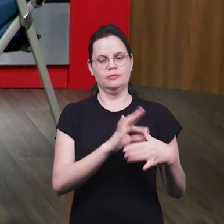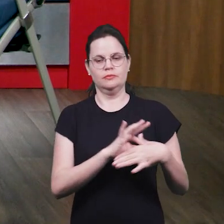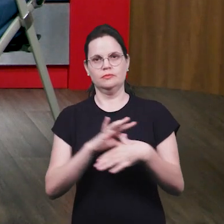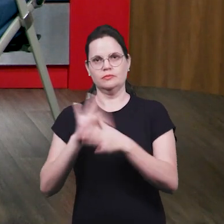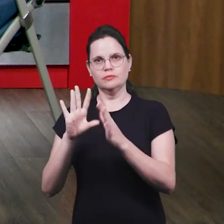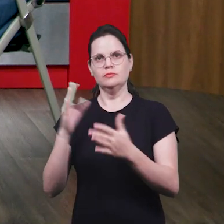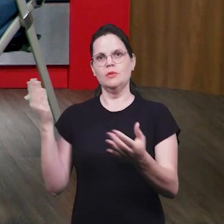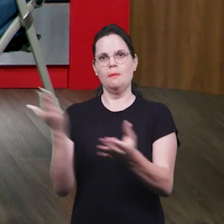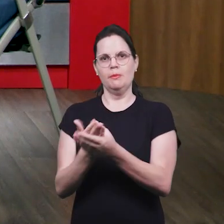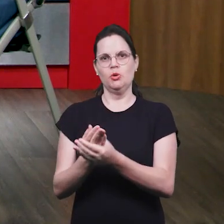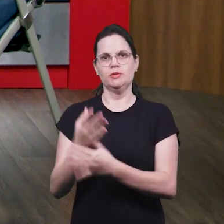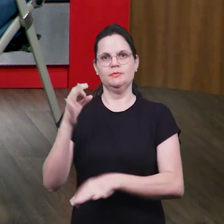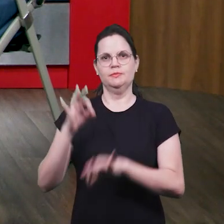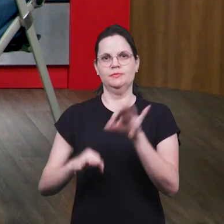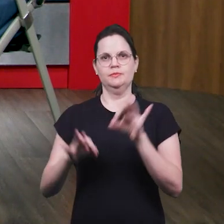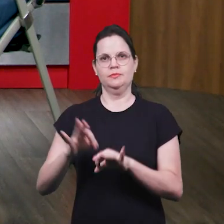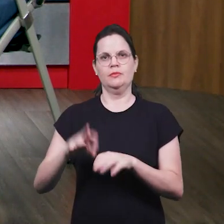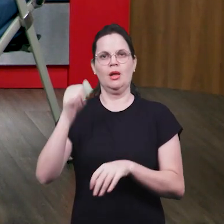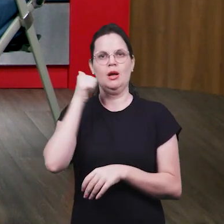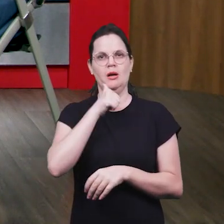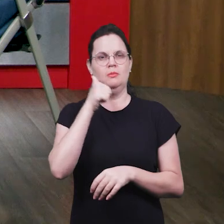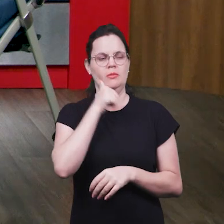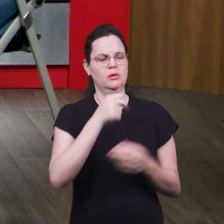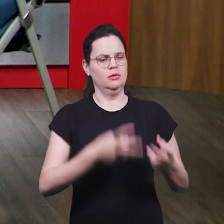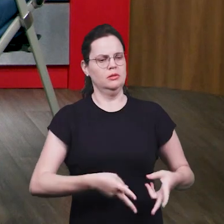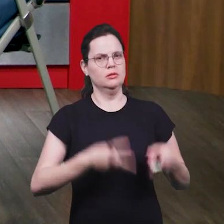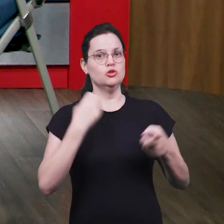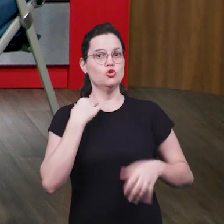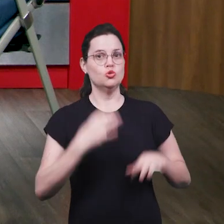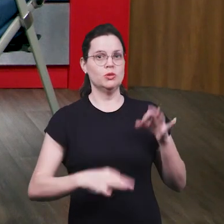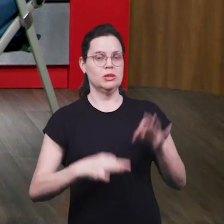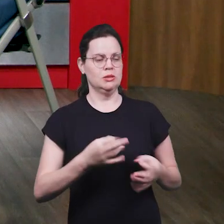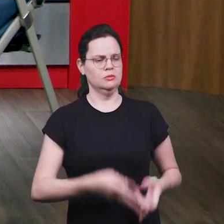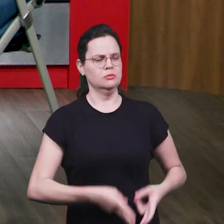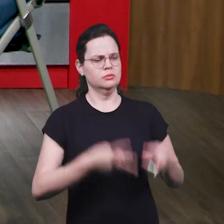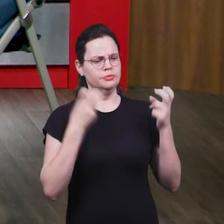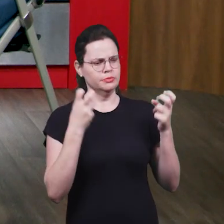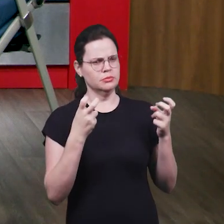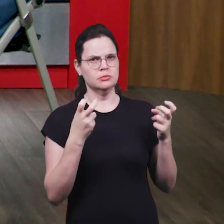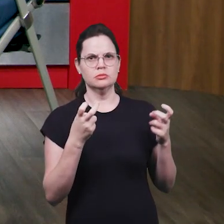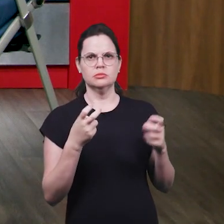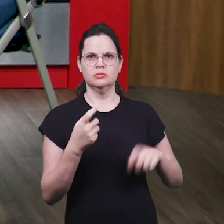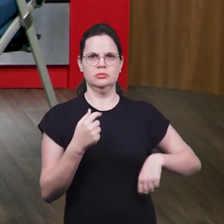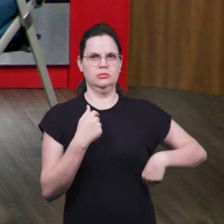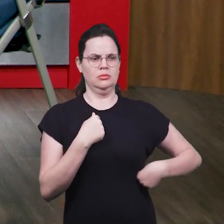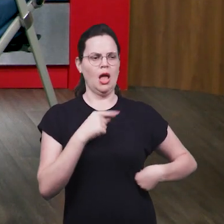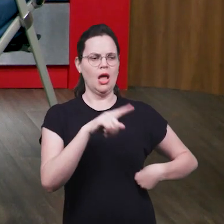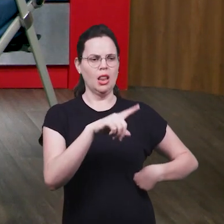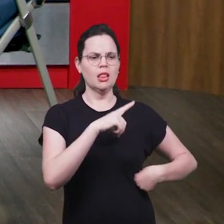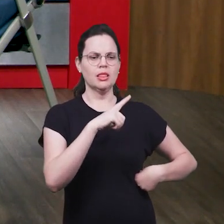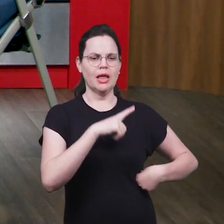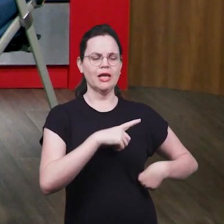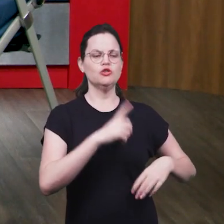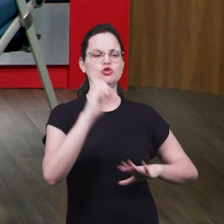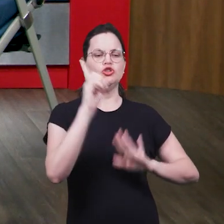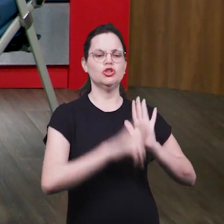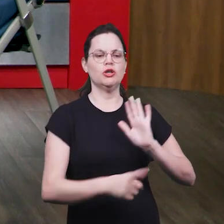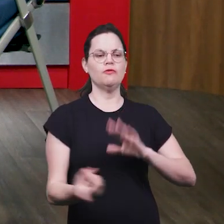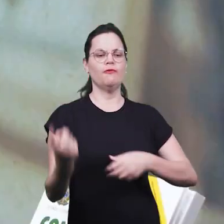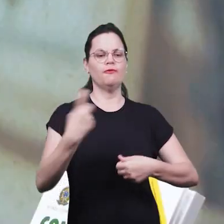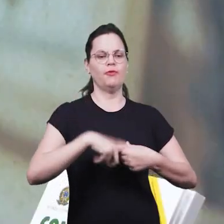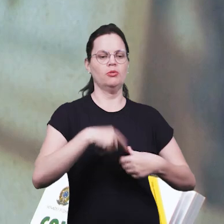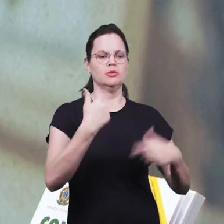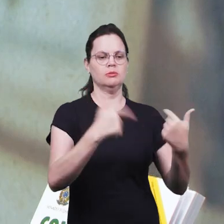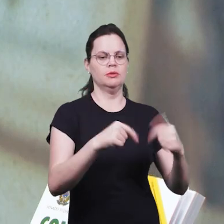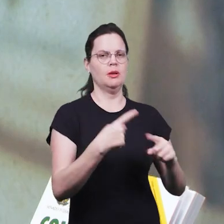justiça e a juíza reconheceu exatamente o que te explicou aqui. Mandou que ela teria direito a ser reintegrada, só que porque